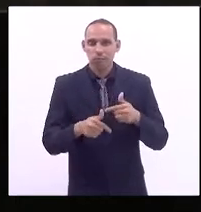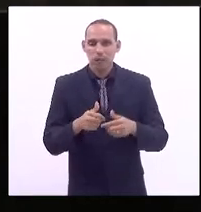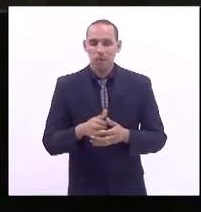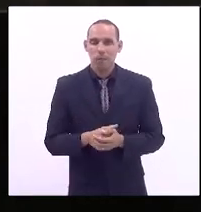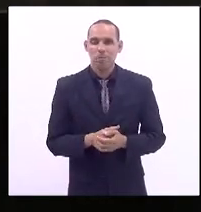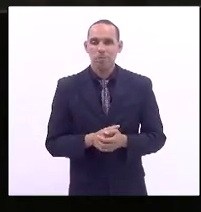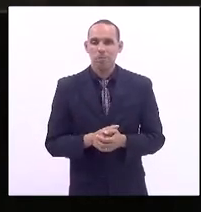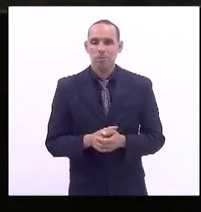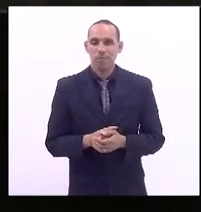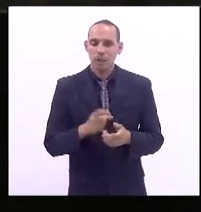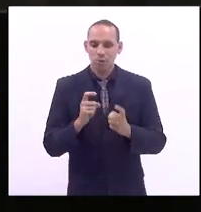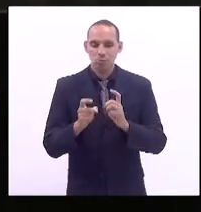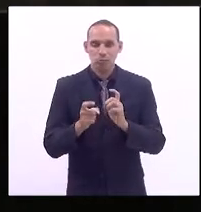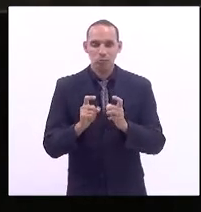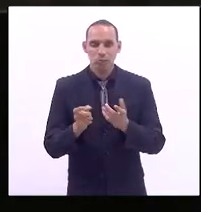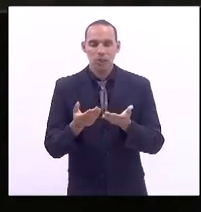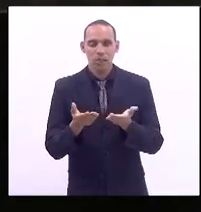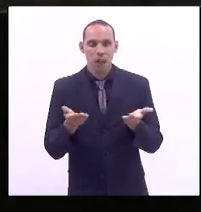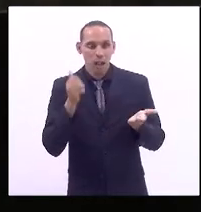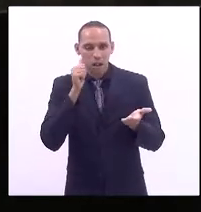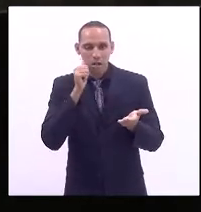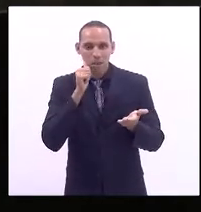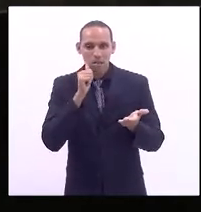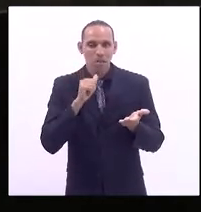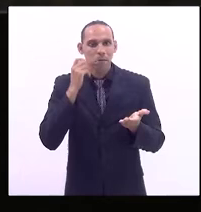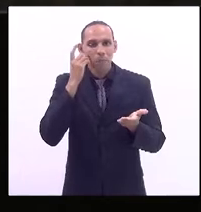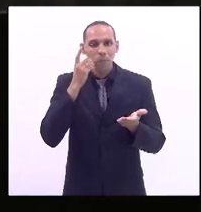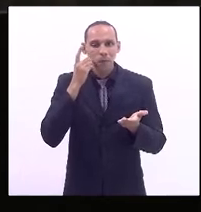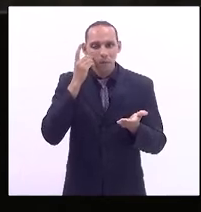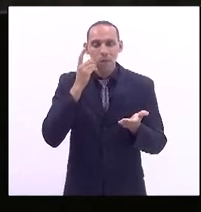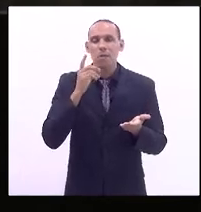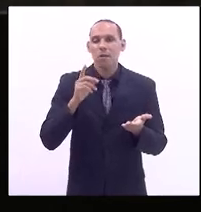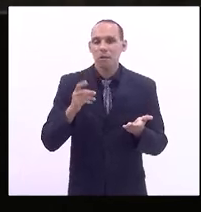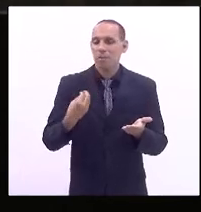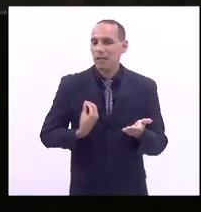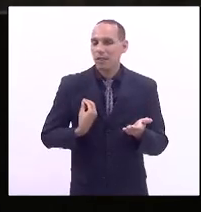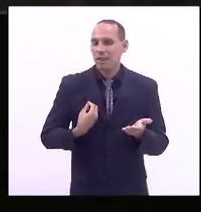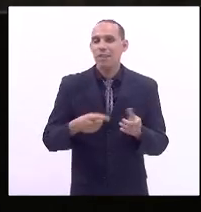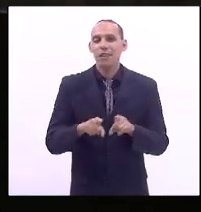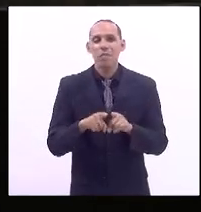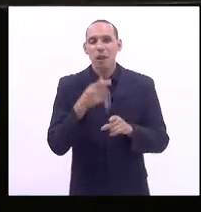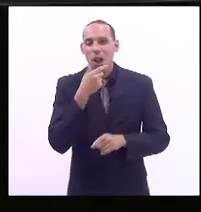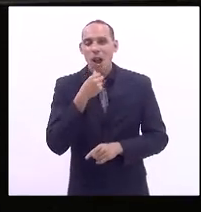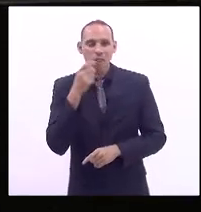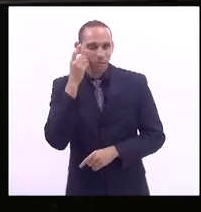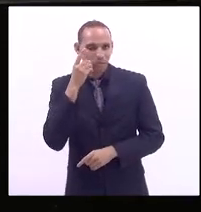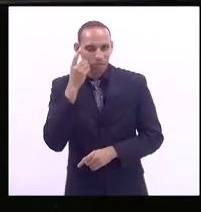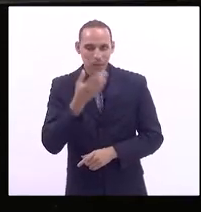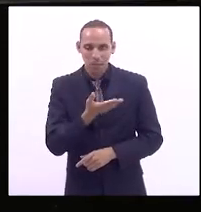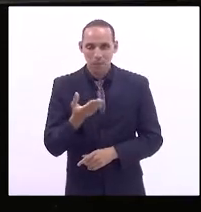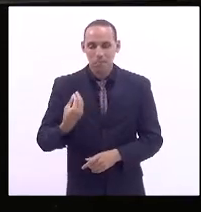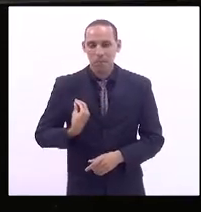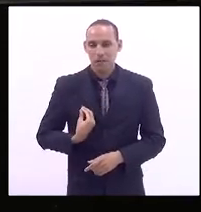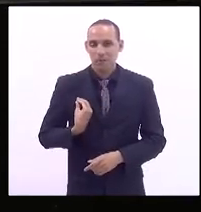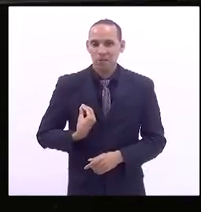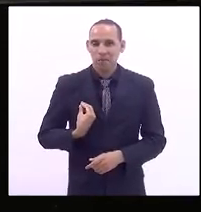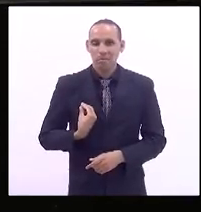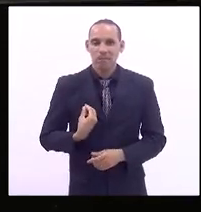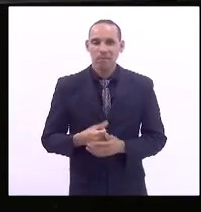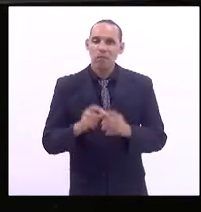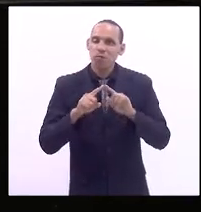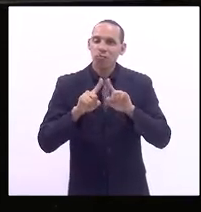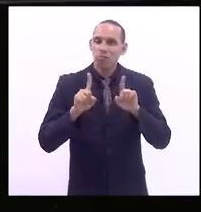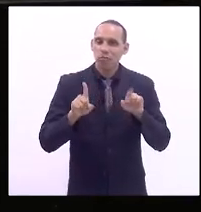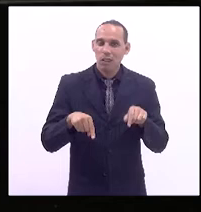a senhora José putados presentes senhores deputados presentes os